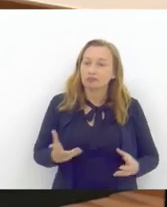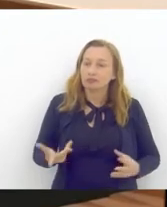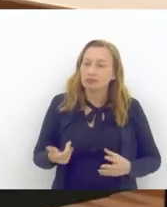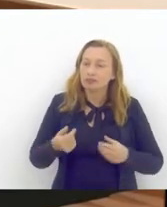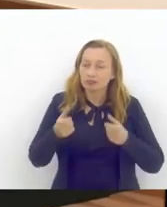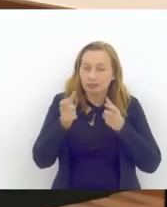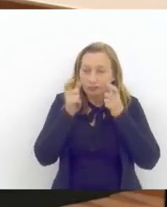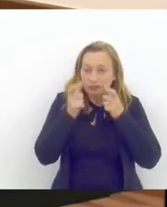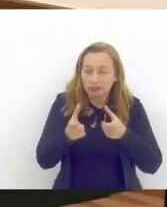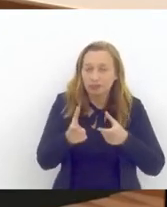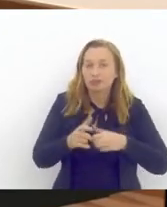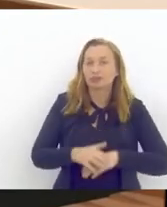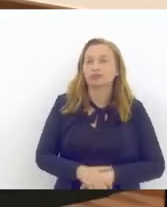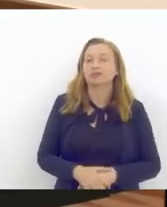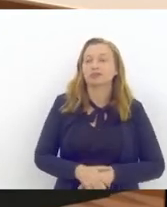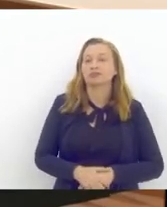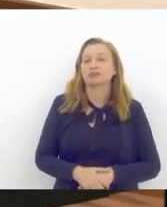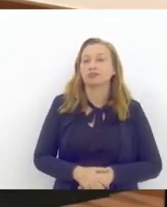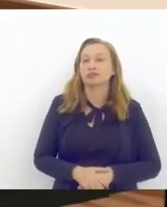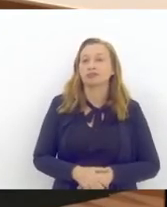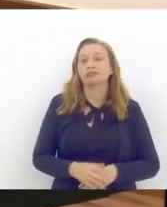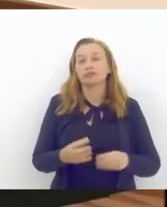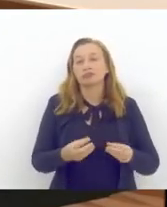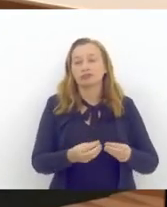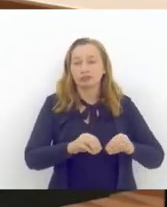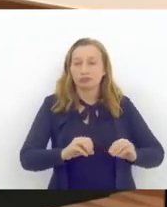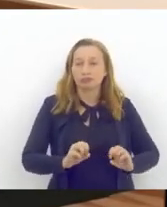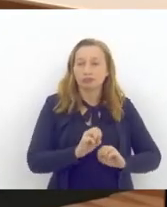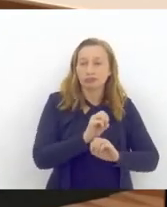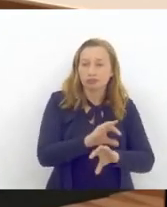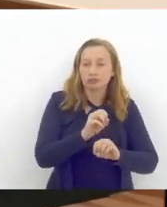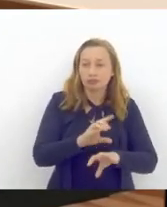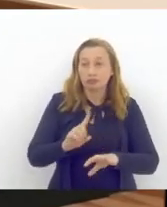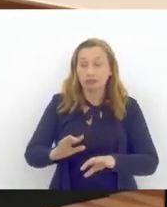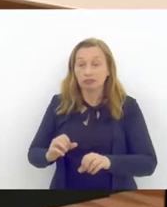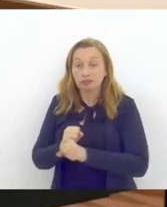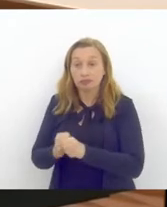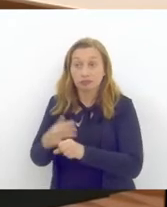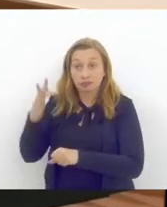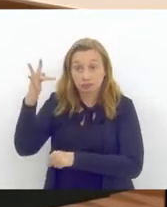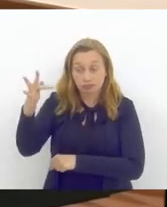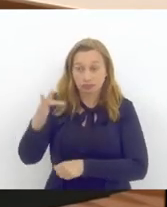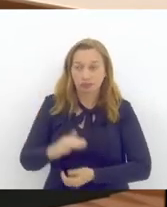atenta possível, porque isso vai impactar na educação dos próximos anos.